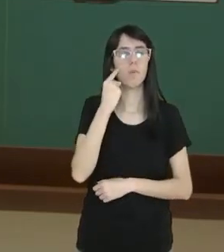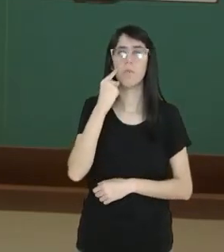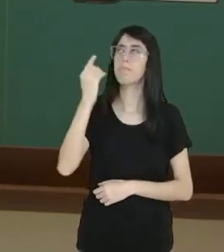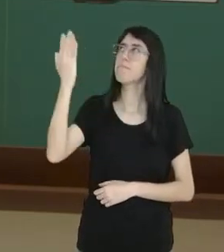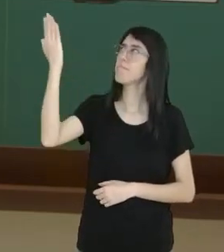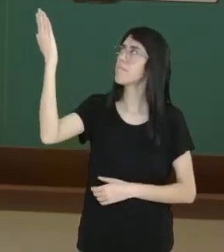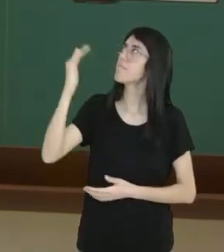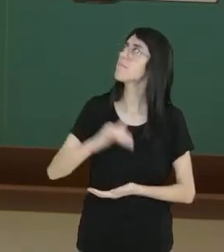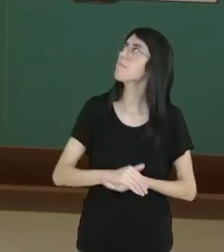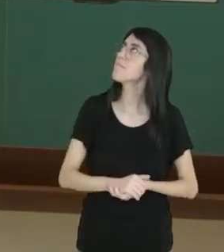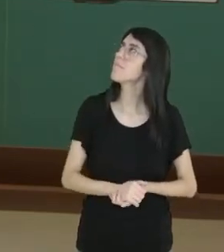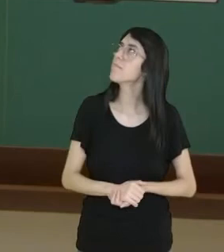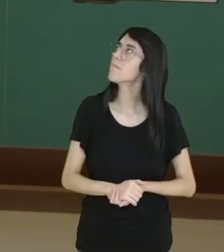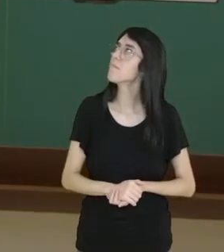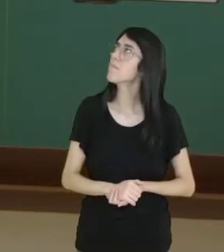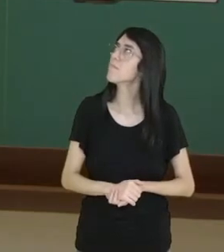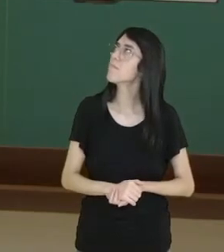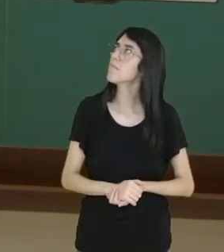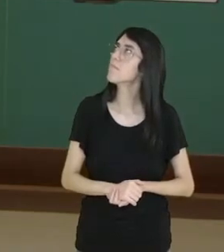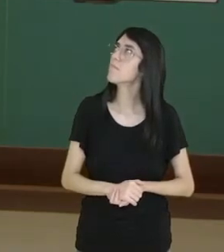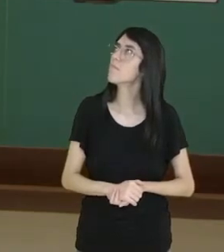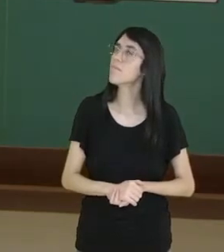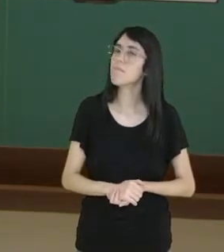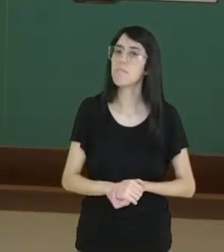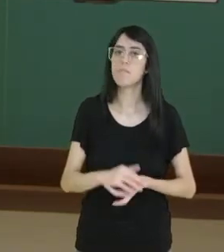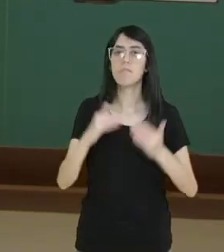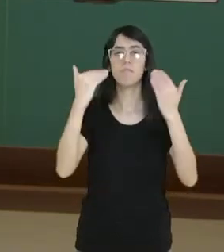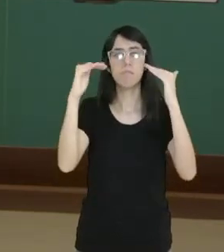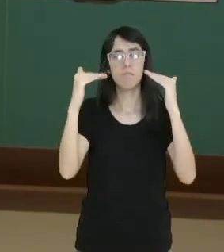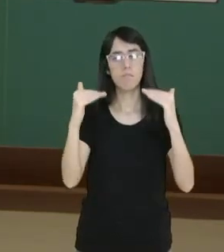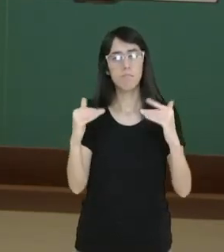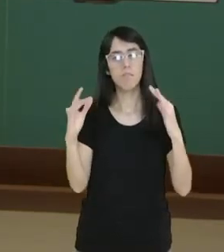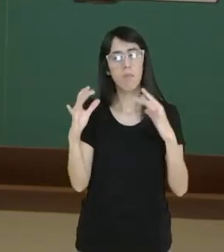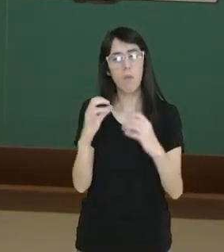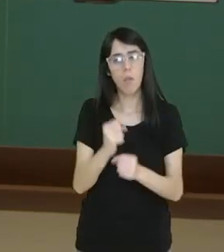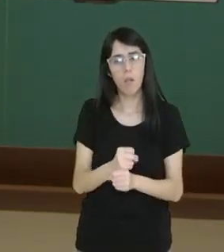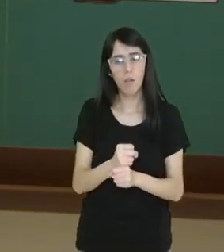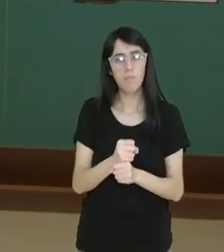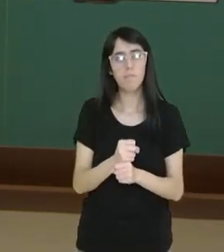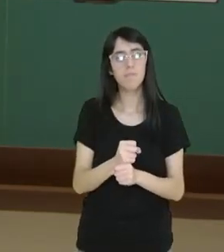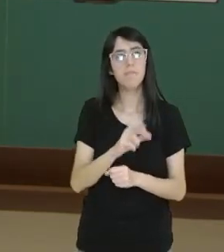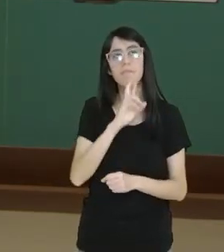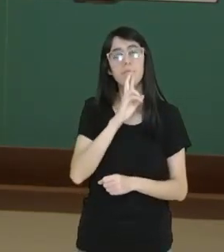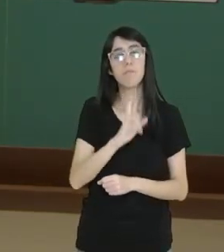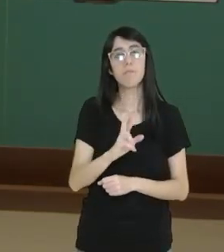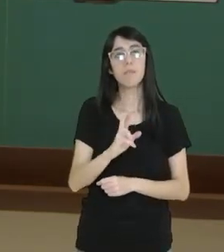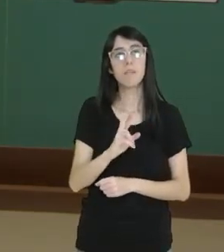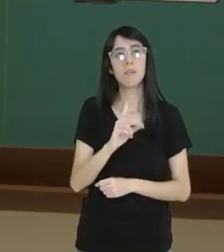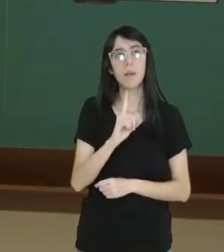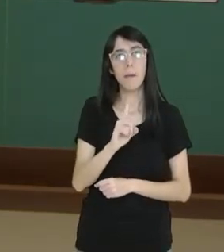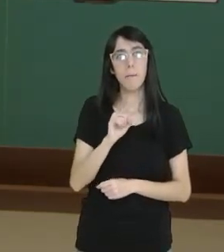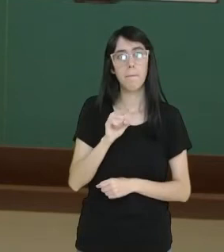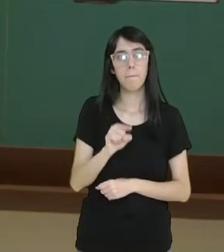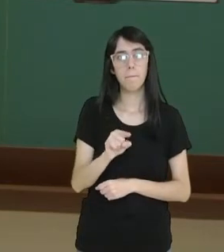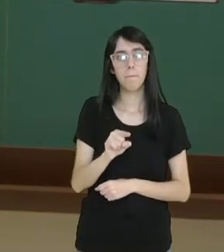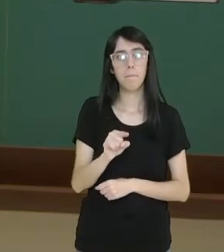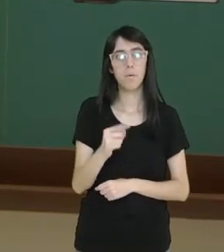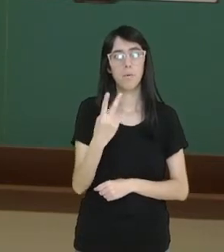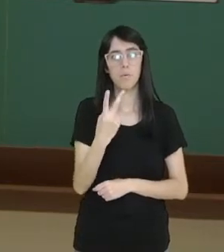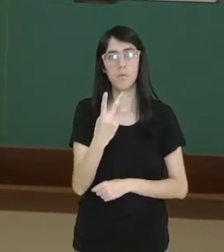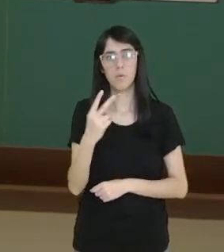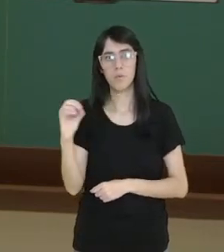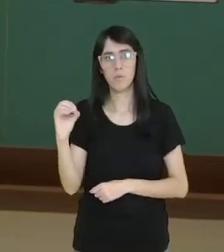2.250, 810 mil, passa diminuindo, raiz quadrada, 1.100 metros. Então, essa distância aqui é